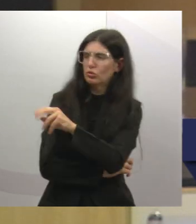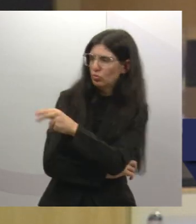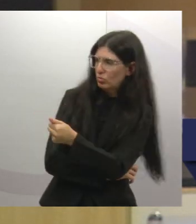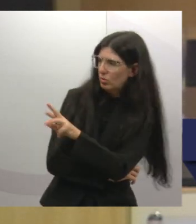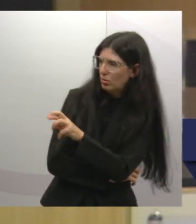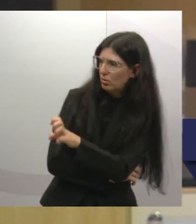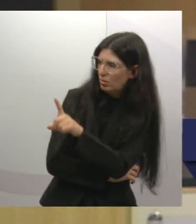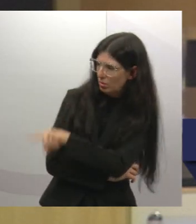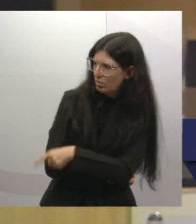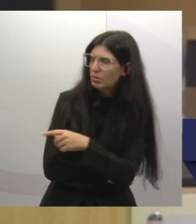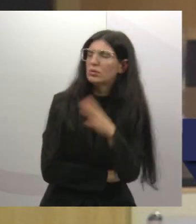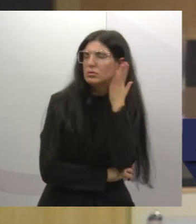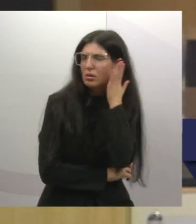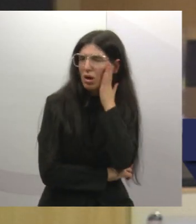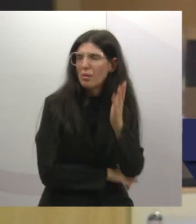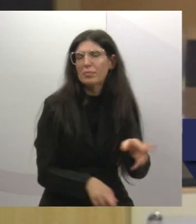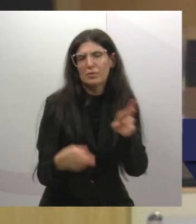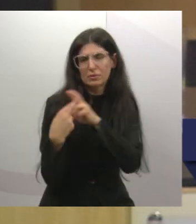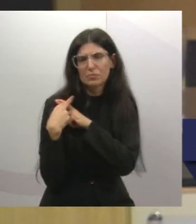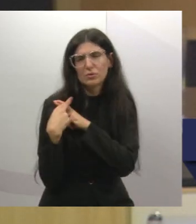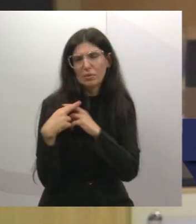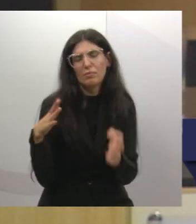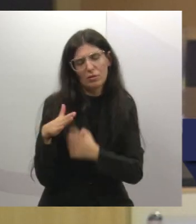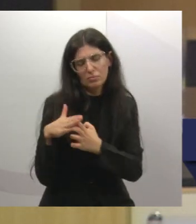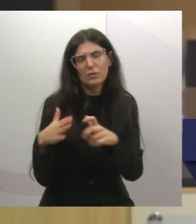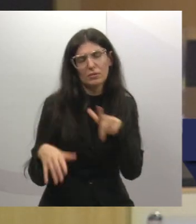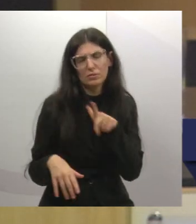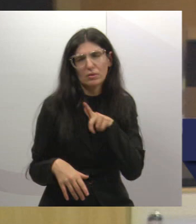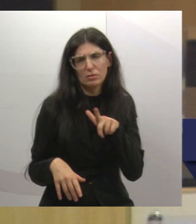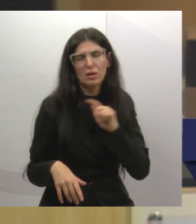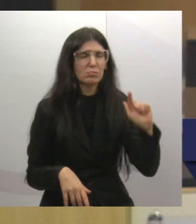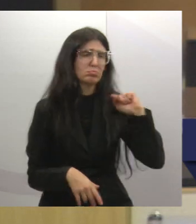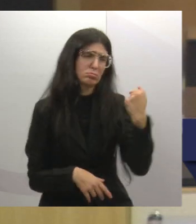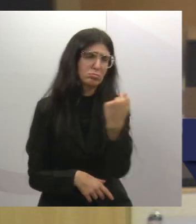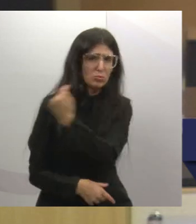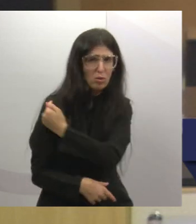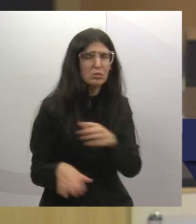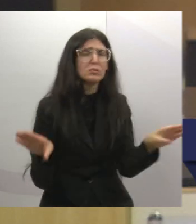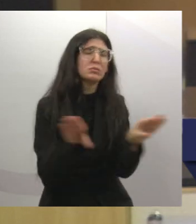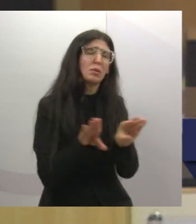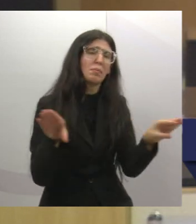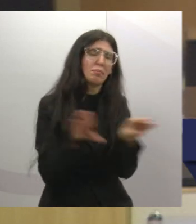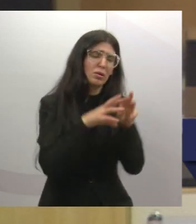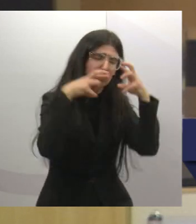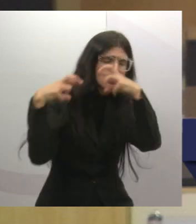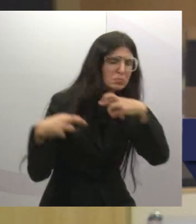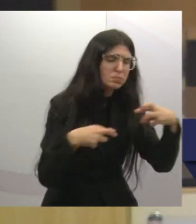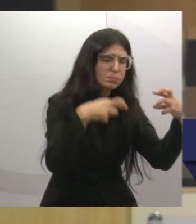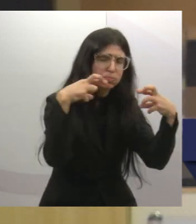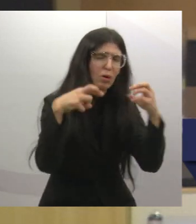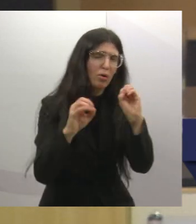dessas responsabilidades, e a gente vai assumir a frente disso posteriormente. Ok.